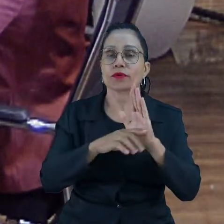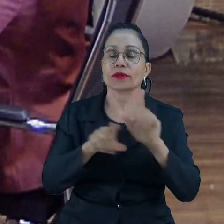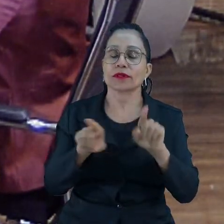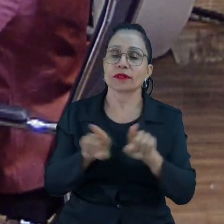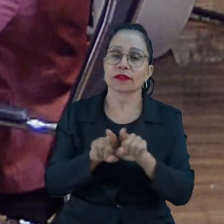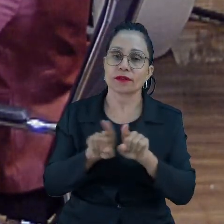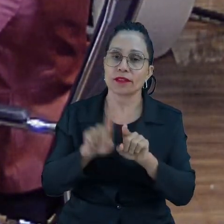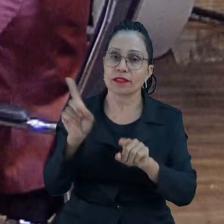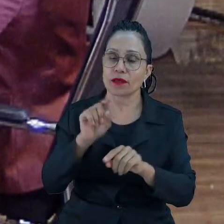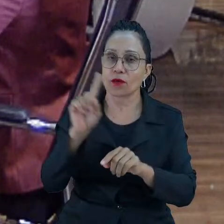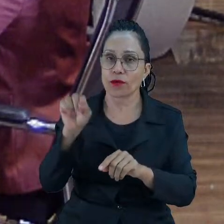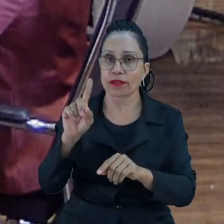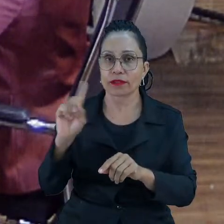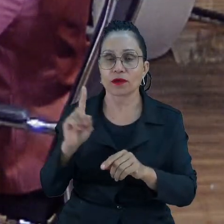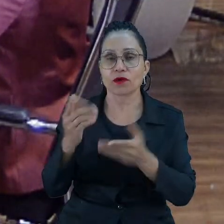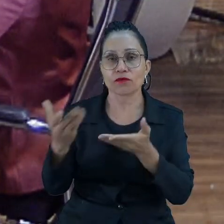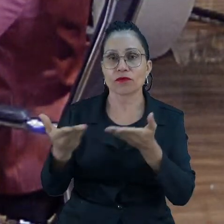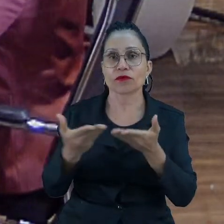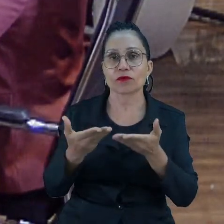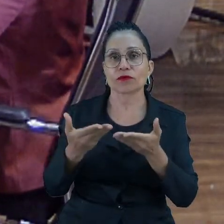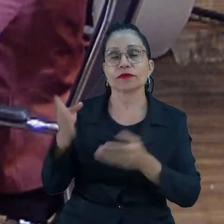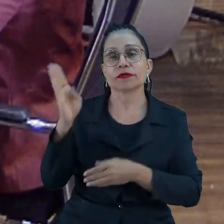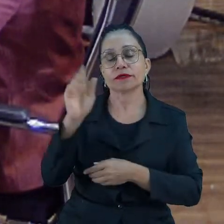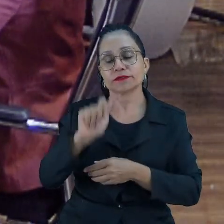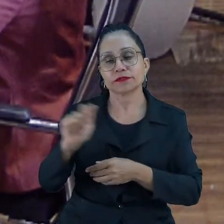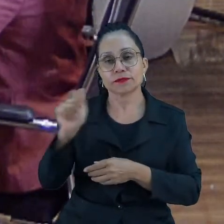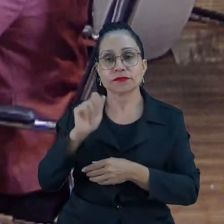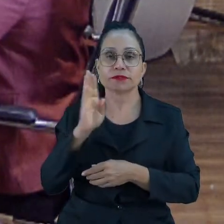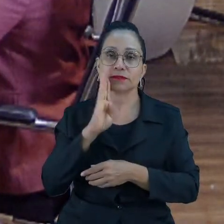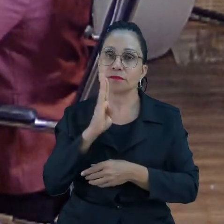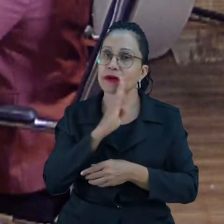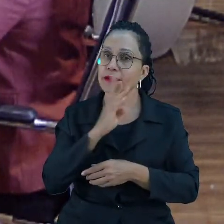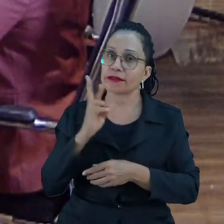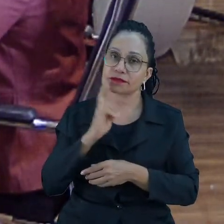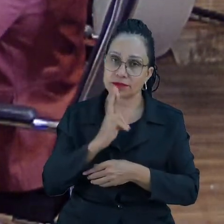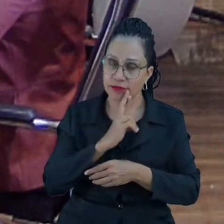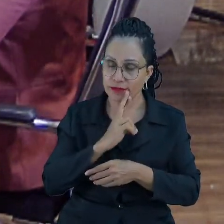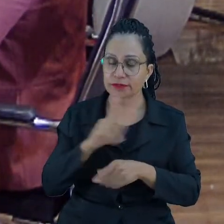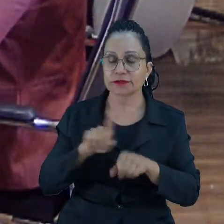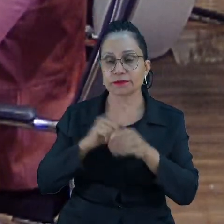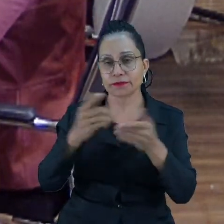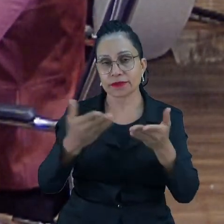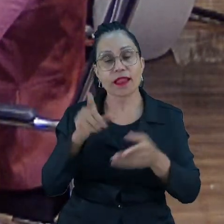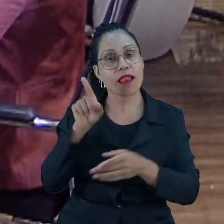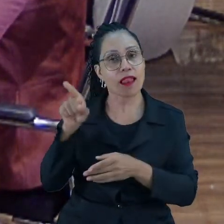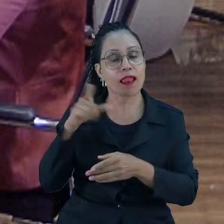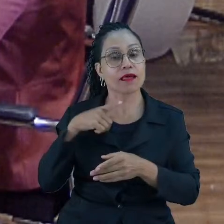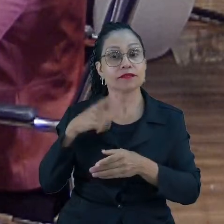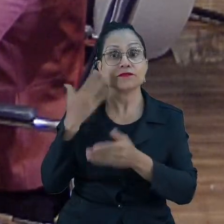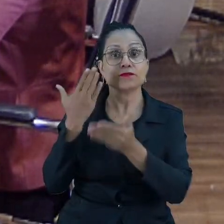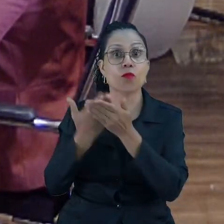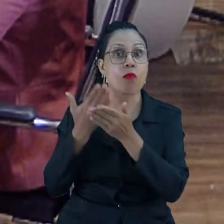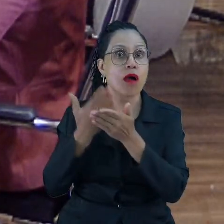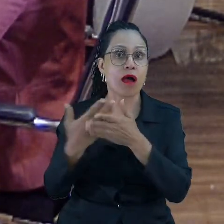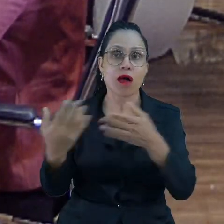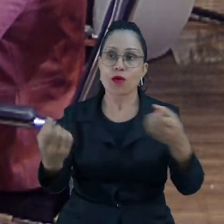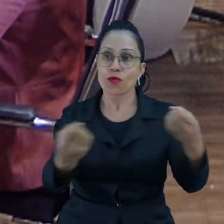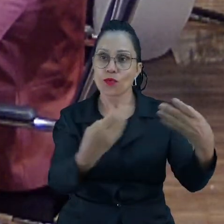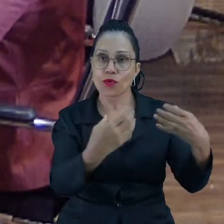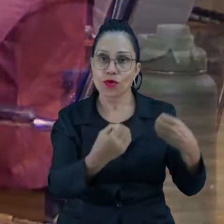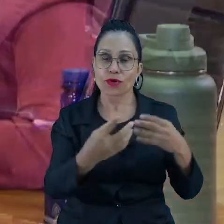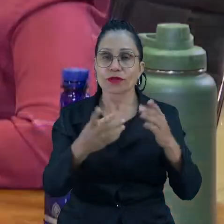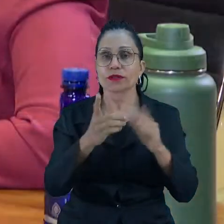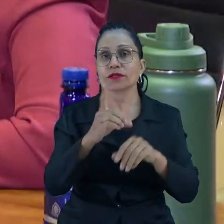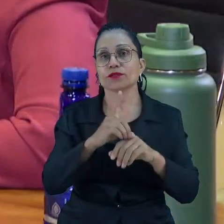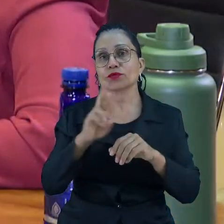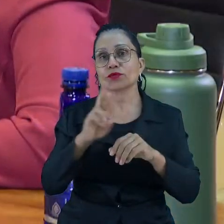é a Associação Brasileira de Isso. Bares e Restaurantes. Uhum. E lá nós tivemos uma aula, né, da doutora